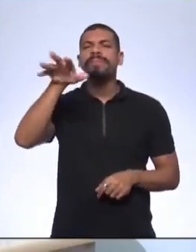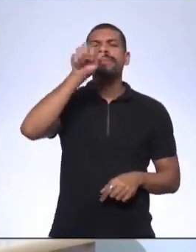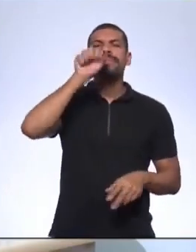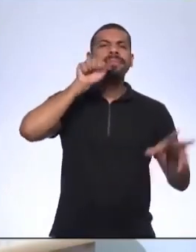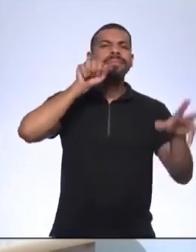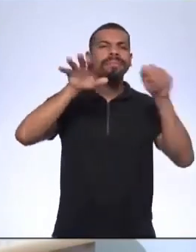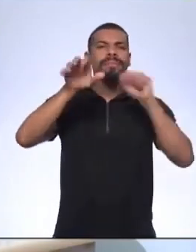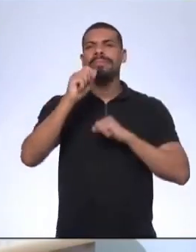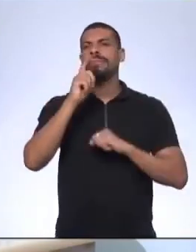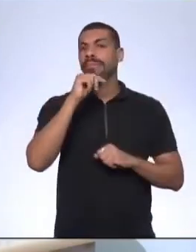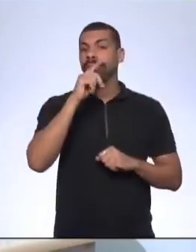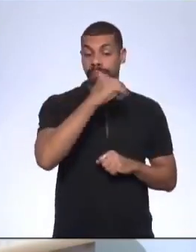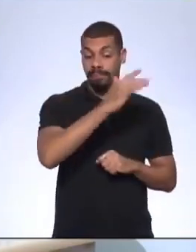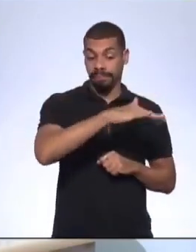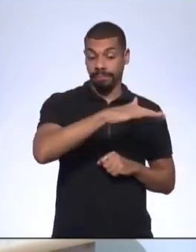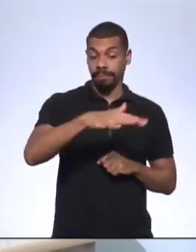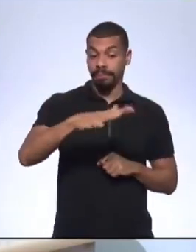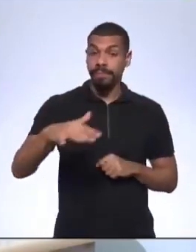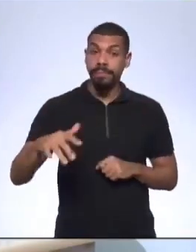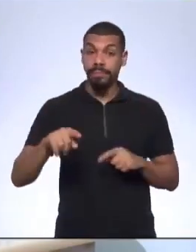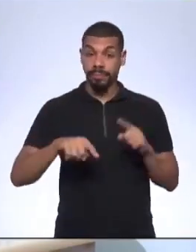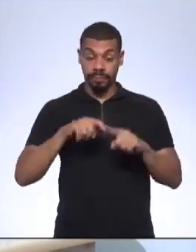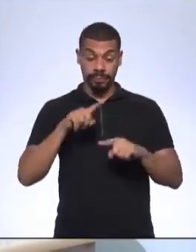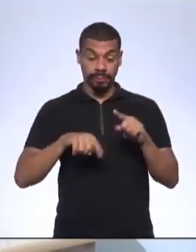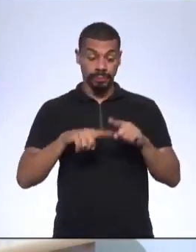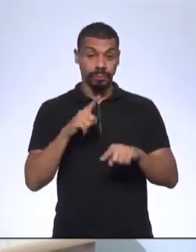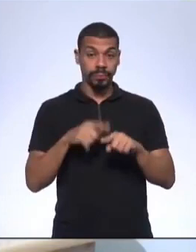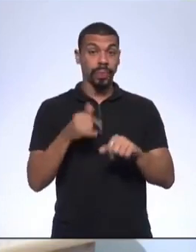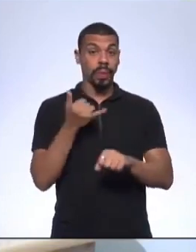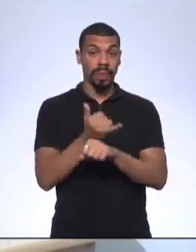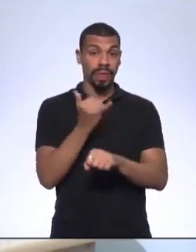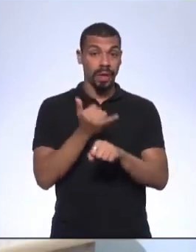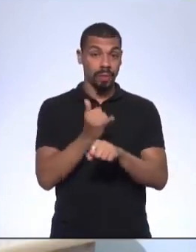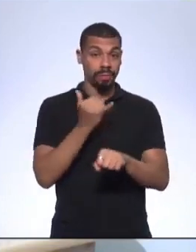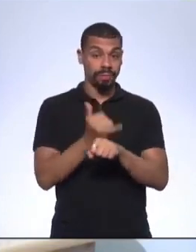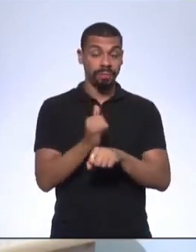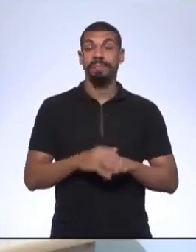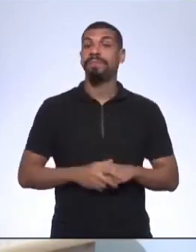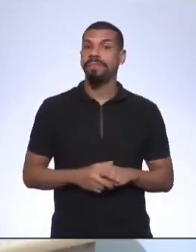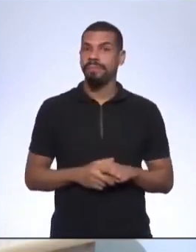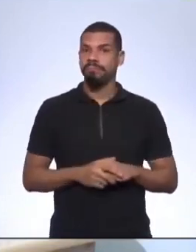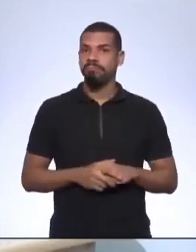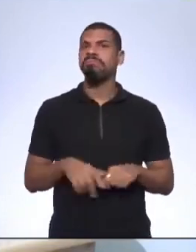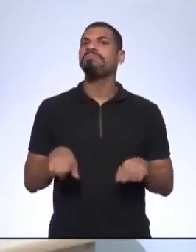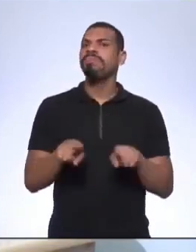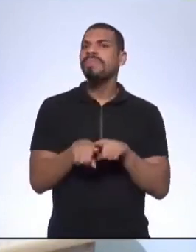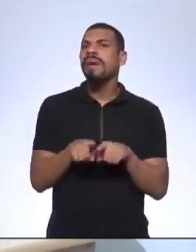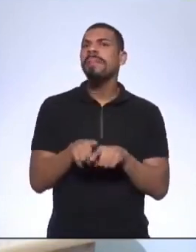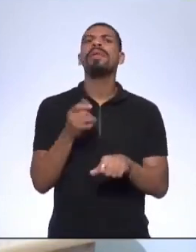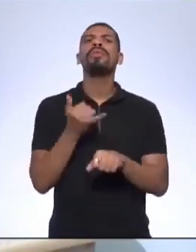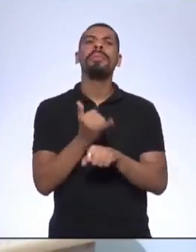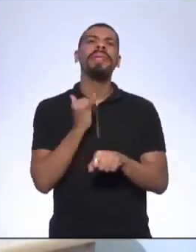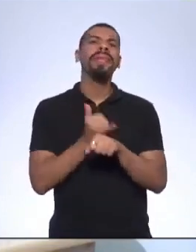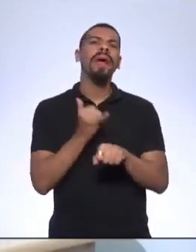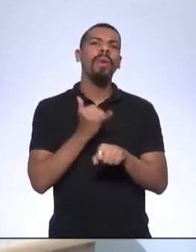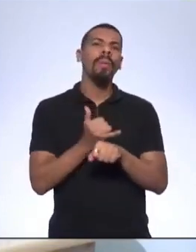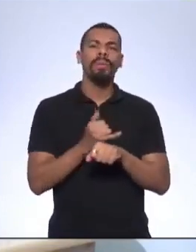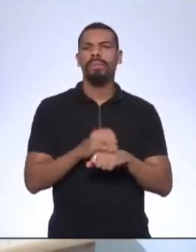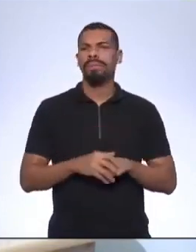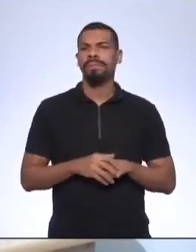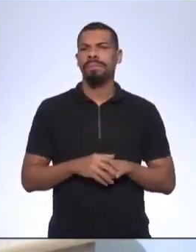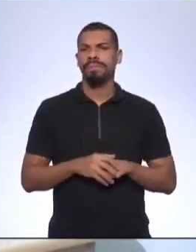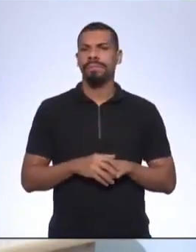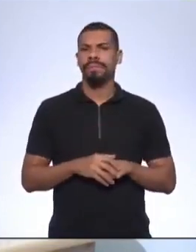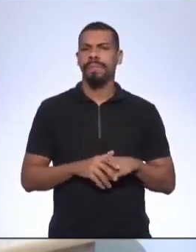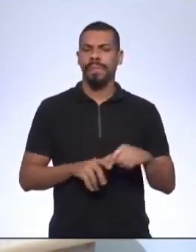etc. E as ondas eletromagnéticas se propagam, além de se propagar nos metais, na